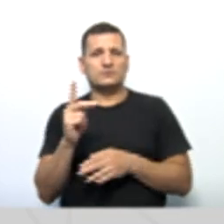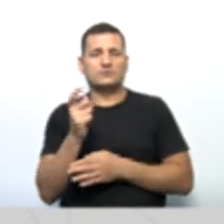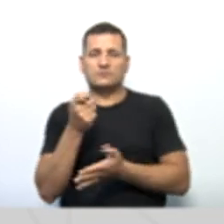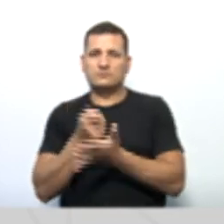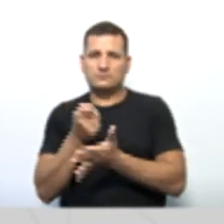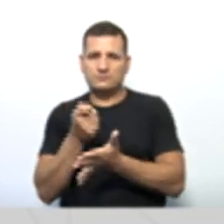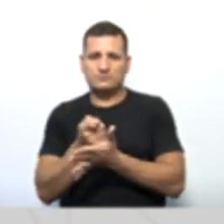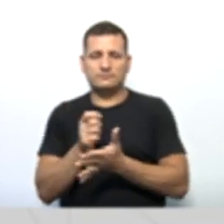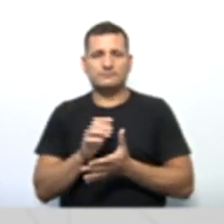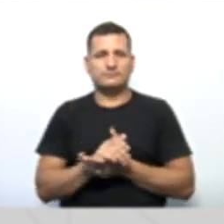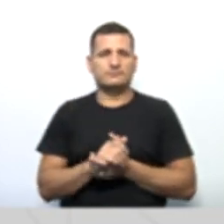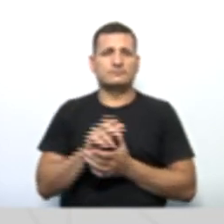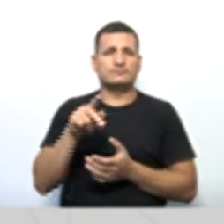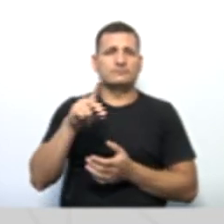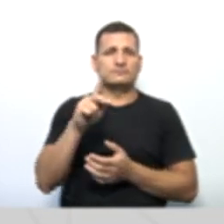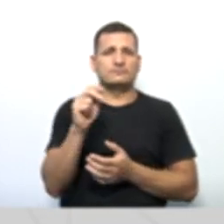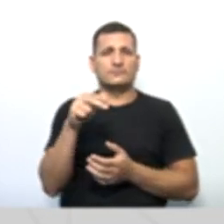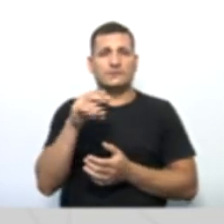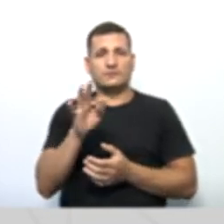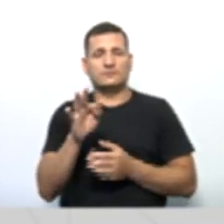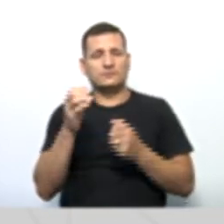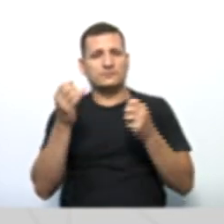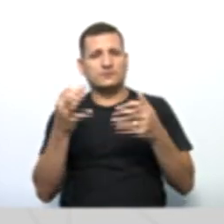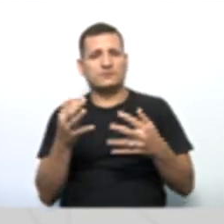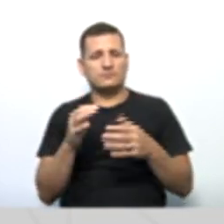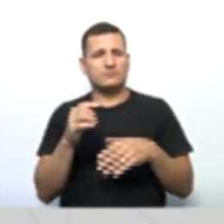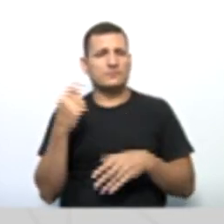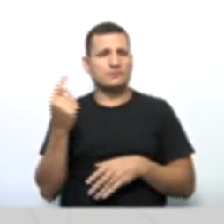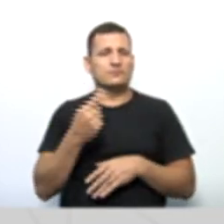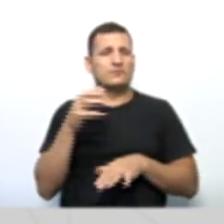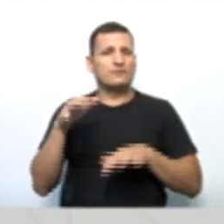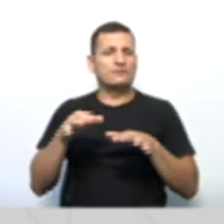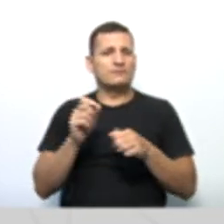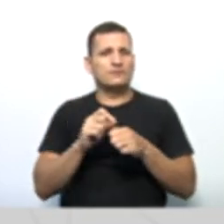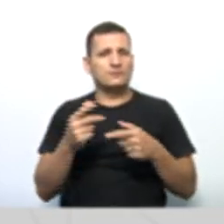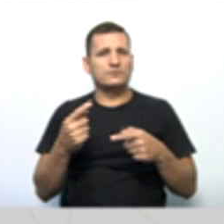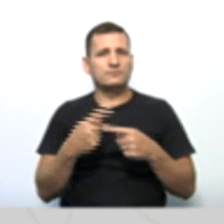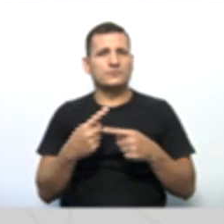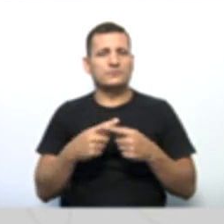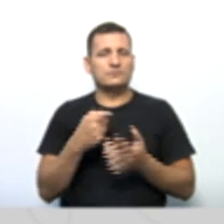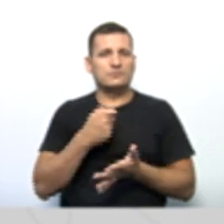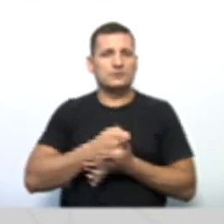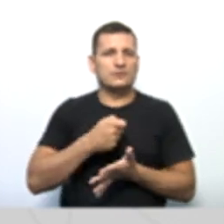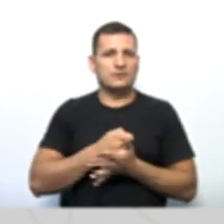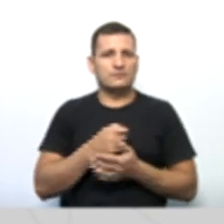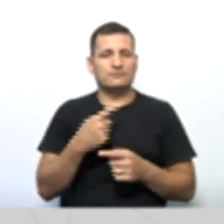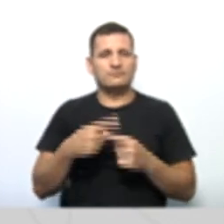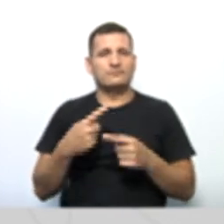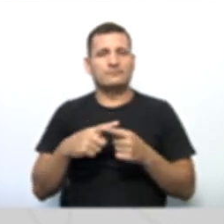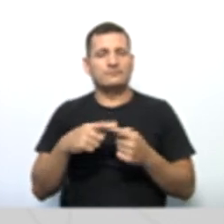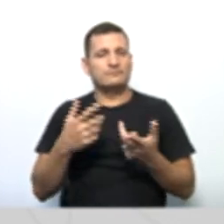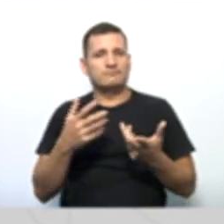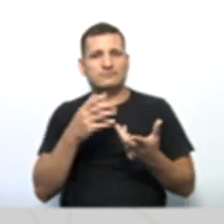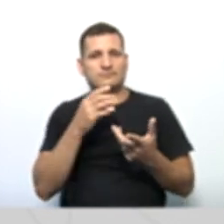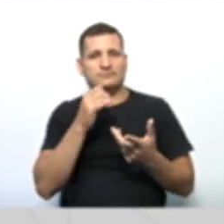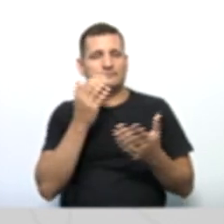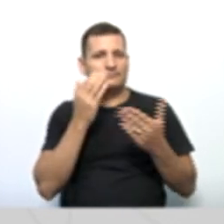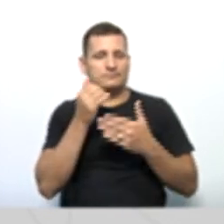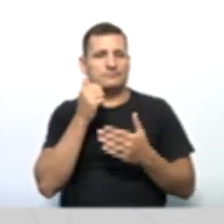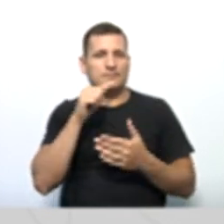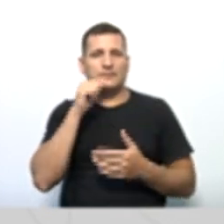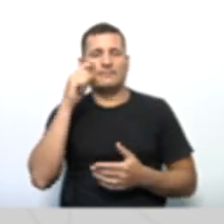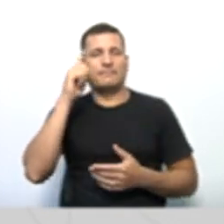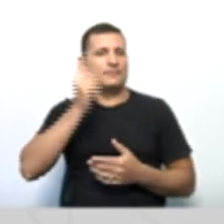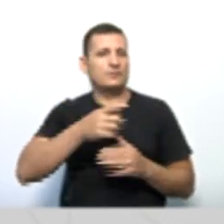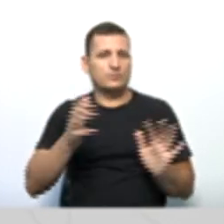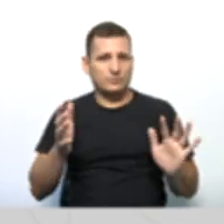isso? Kant vai dizer que às vezes a gente só faz as coisas porque é obrigado. Só porque a mamãe mandou. Quando a gente faz